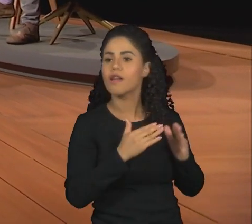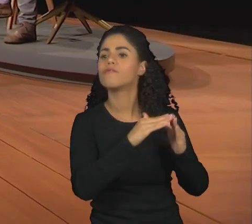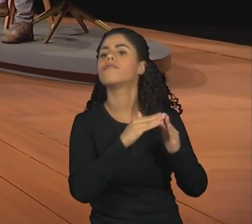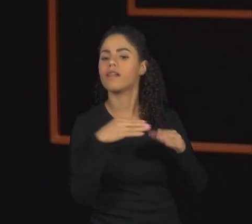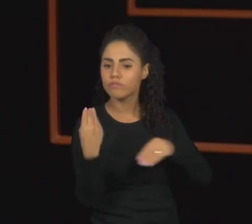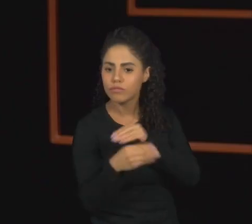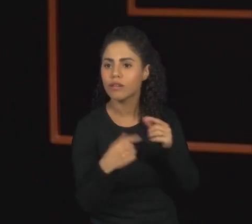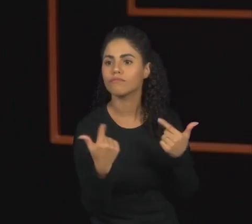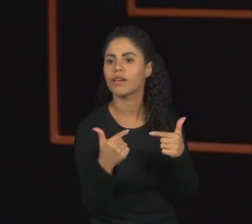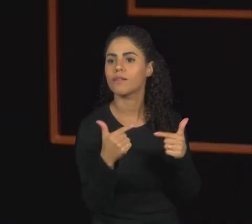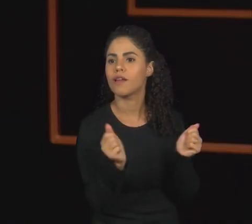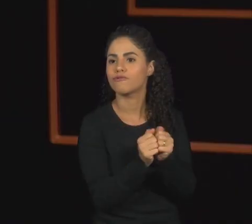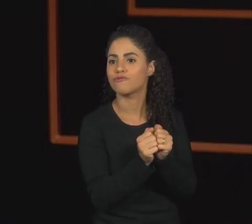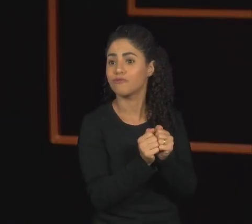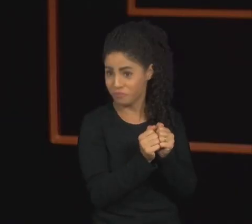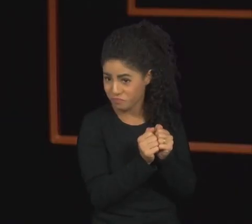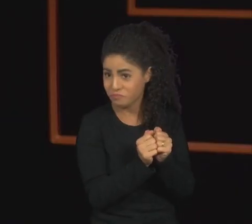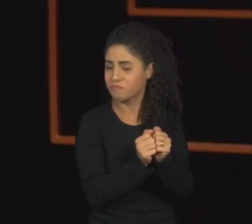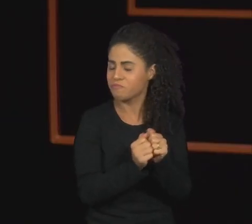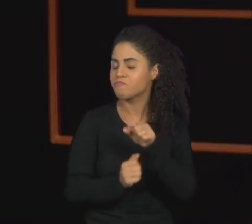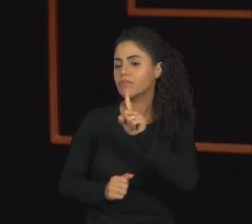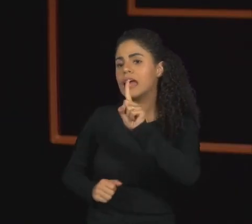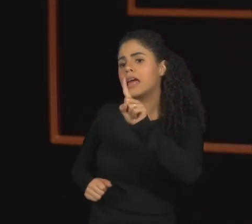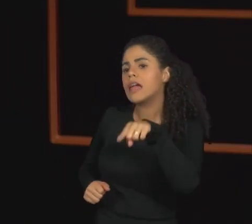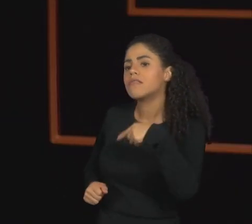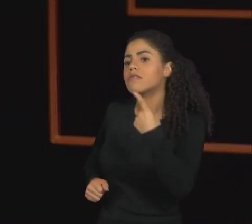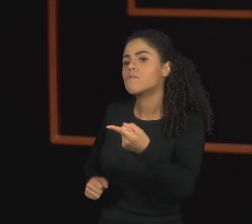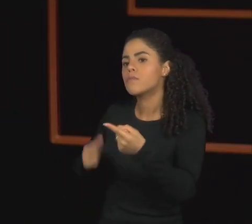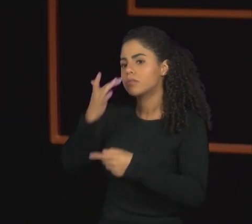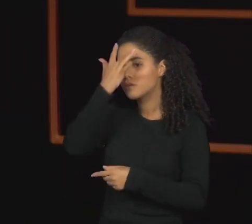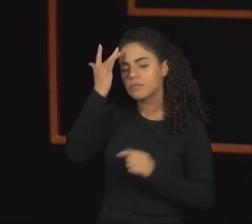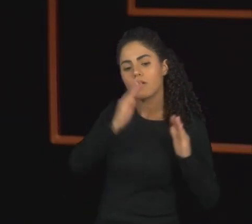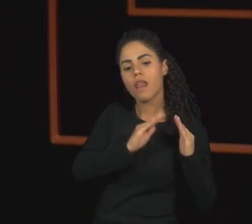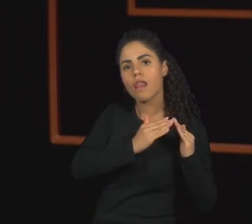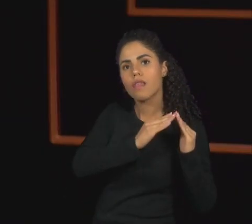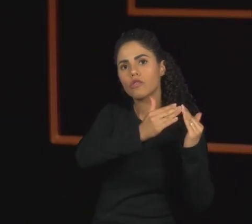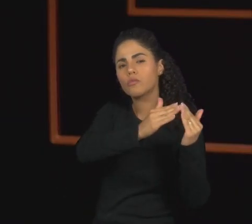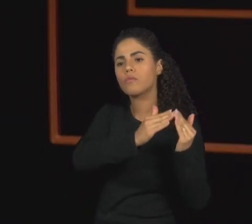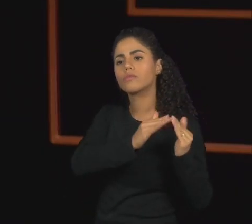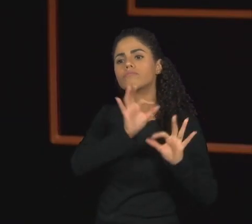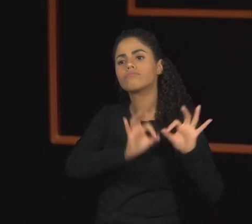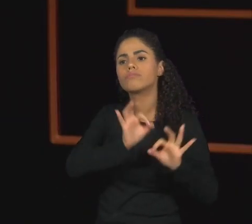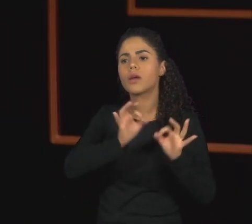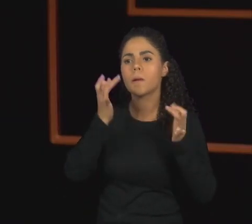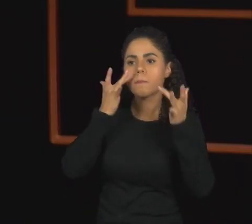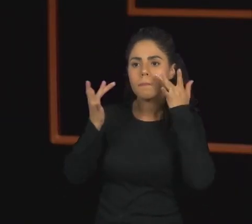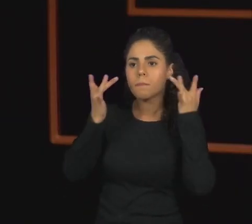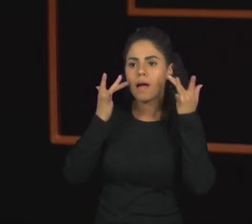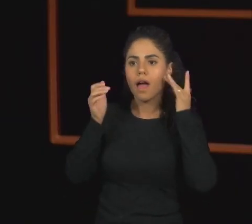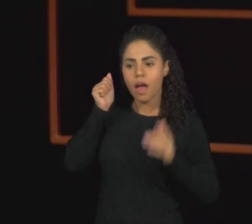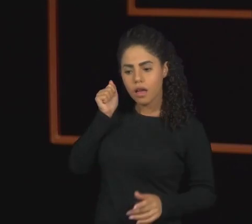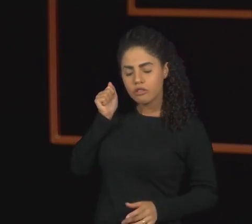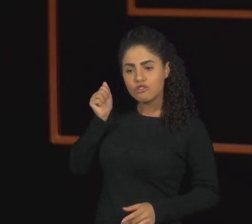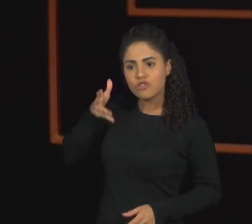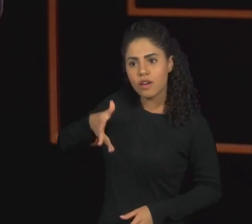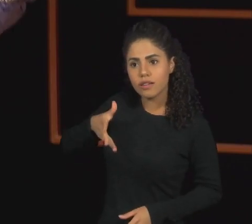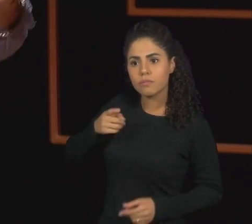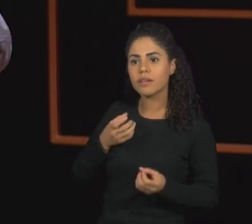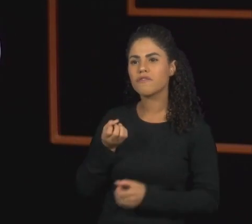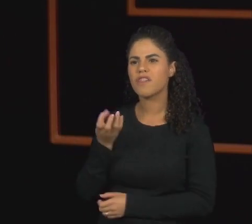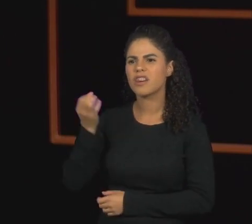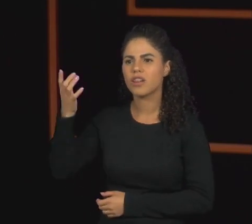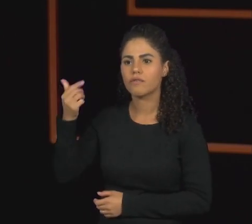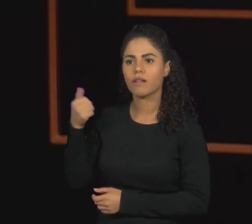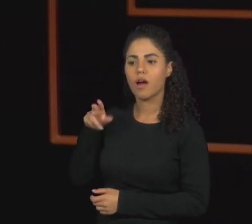feito. Depois, o pessoal do Nós do Morro estavam fazendo uma peça de Shakespeare, que tinha viajado para a Inglaterra,